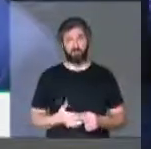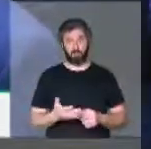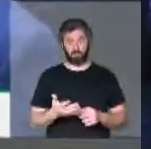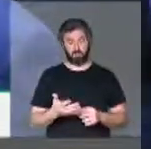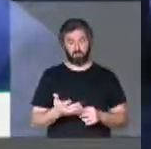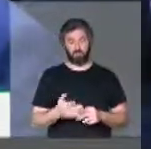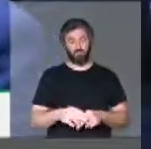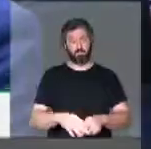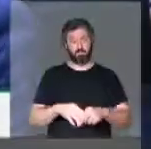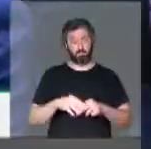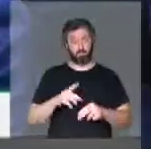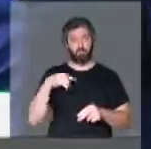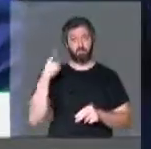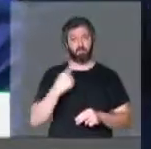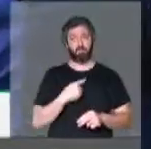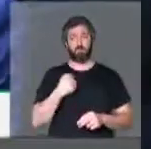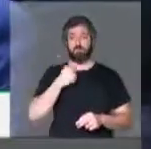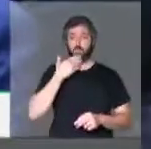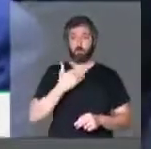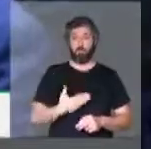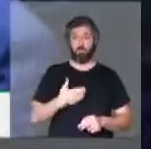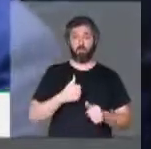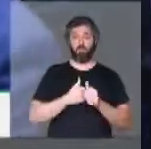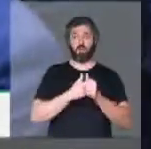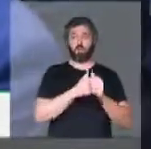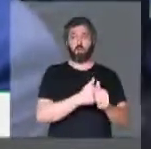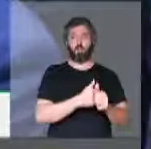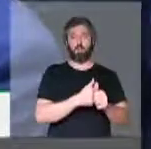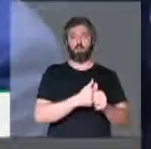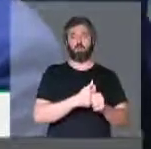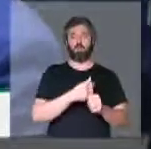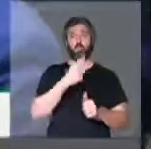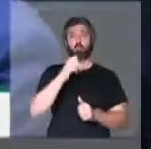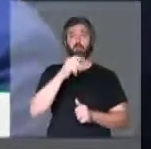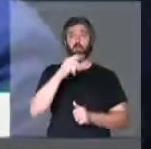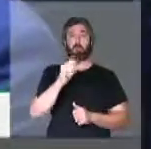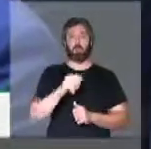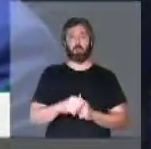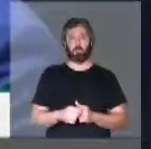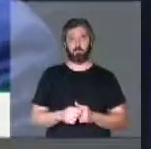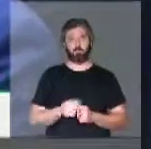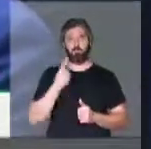proliferação de armas. Por essa razão, eu prefiro acompanhar o Papa, que